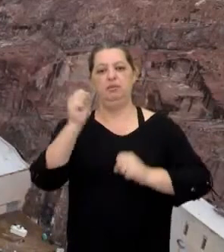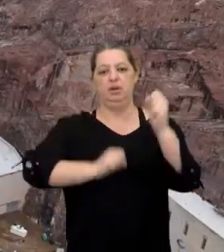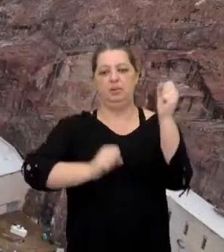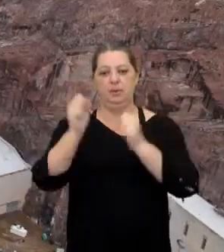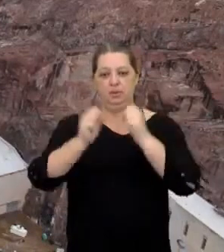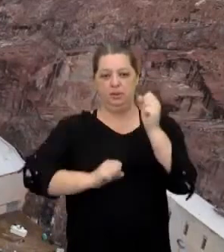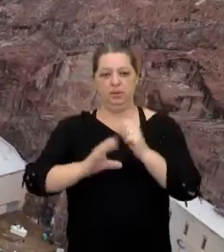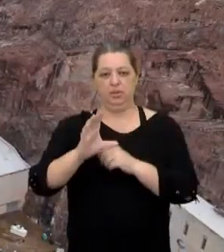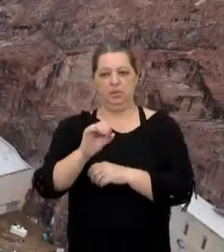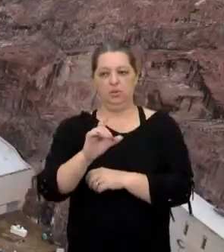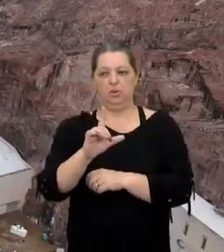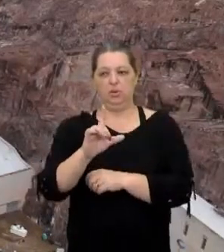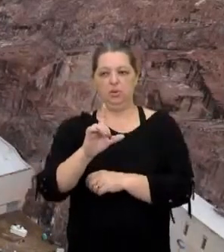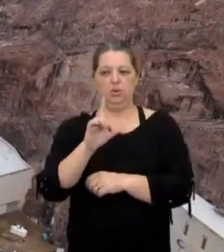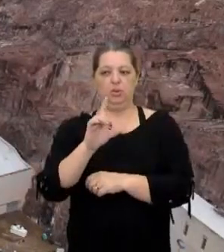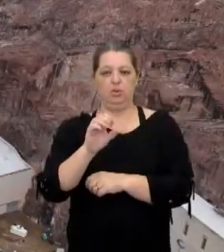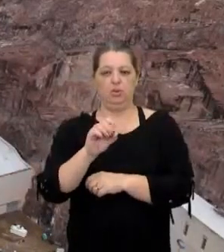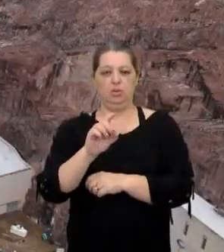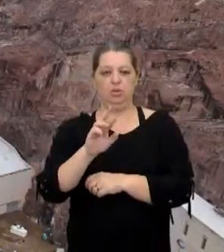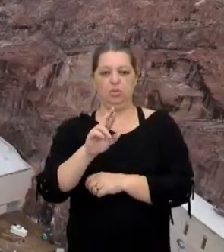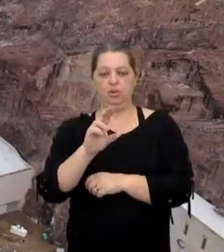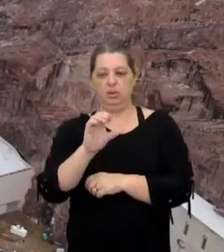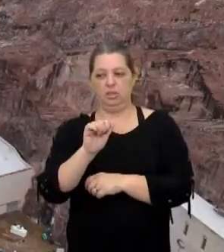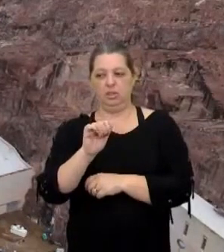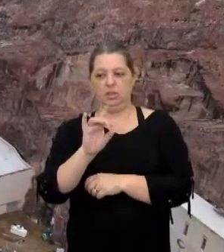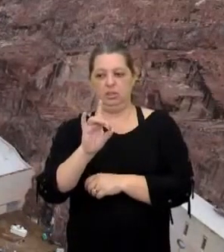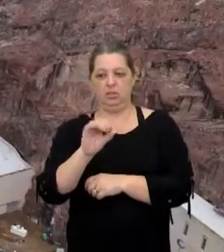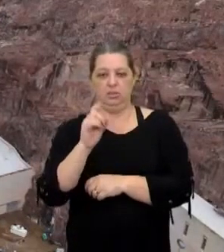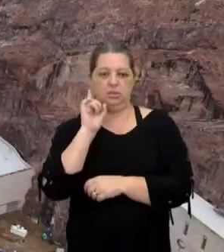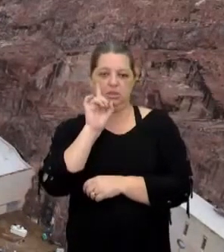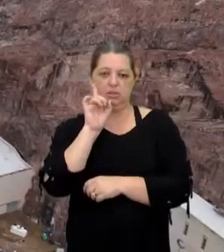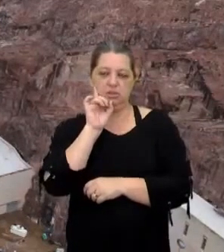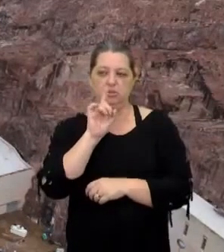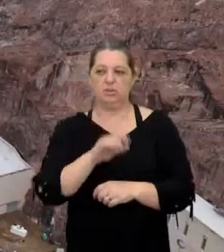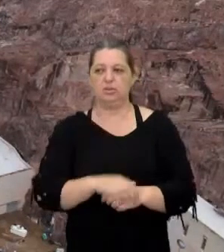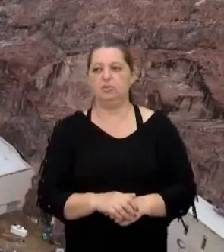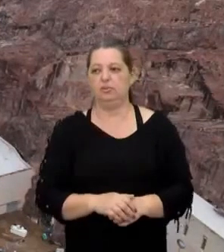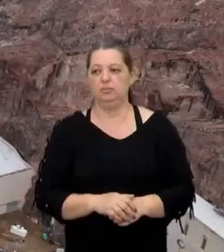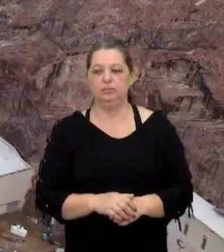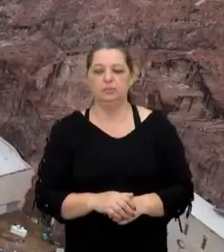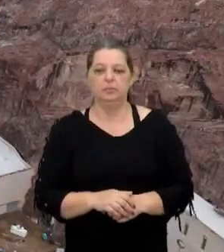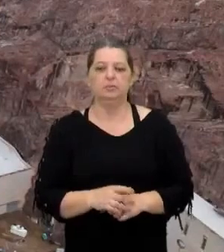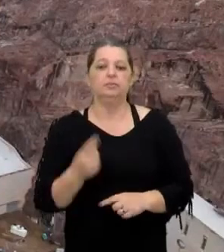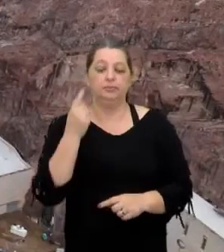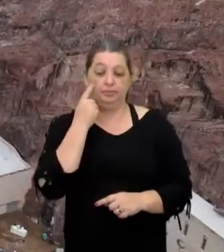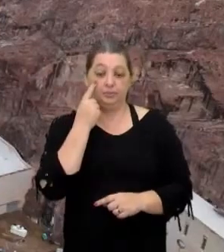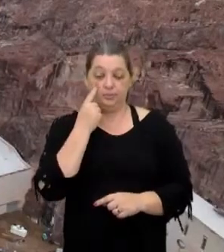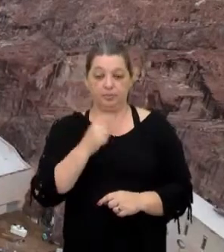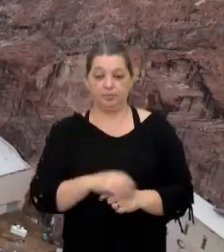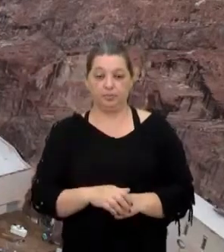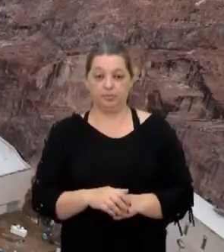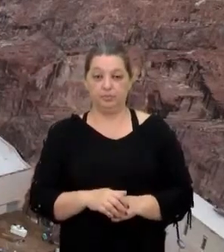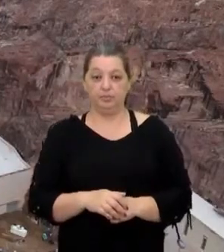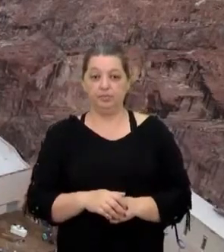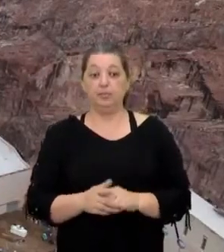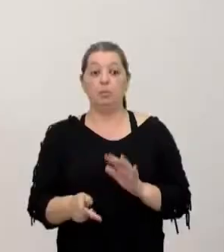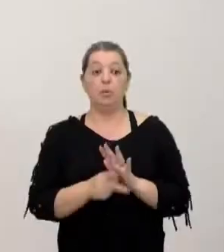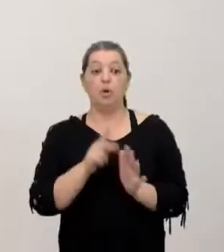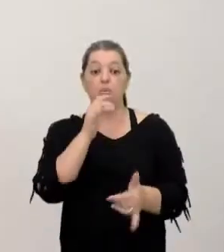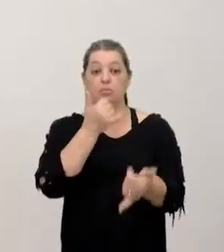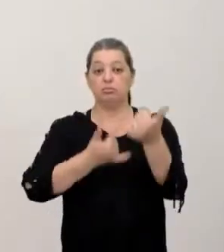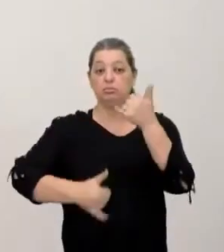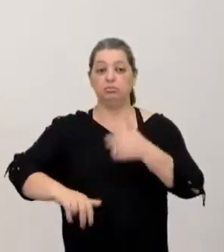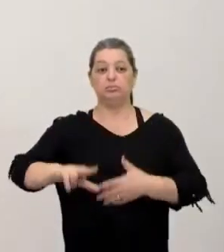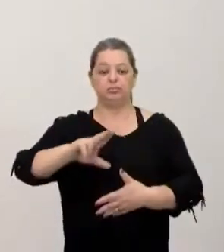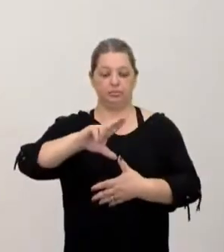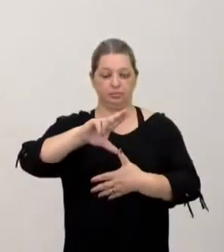de Hanover, e aí você pode falar o que nós vamos ver no Saiba Mais aí, ó. Aí, ó, no Saiba Mais, nós vamos ver a energia na América